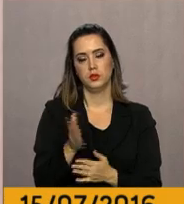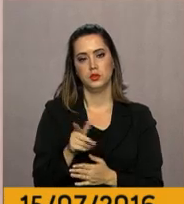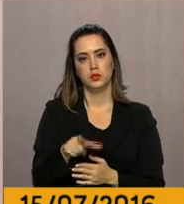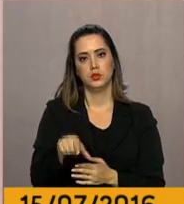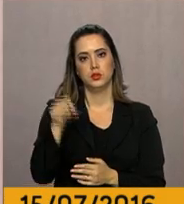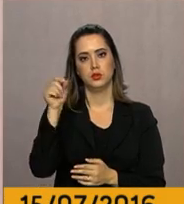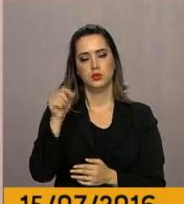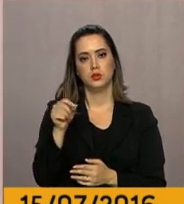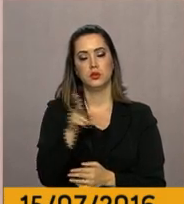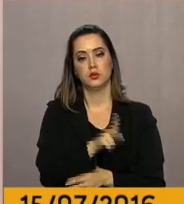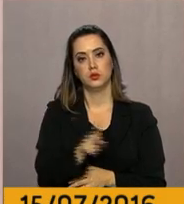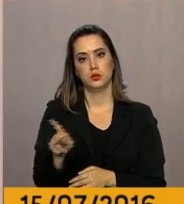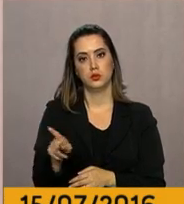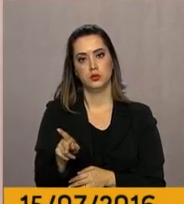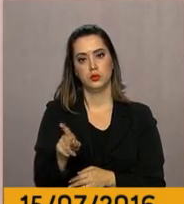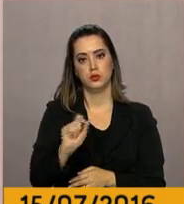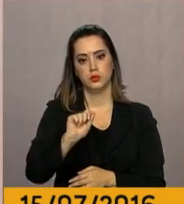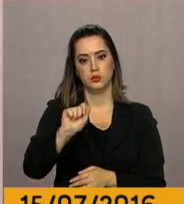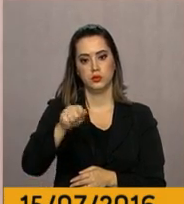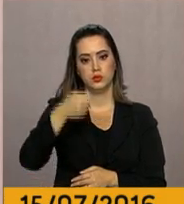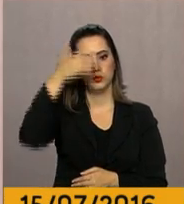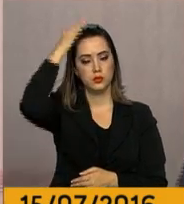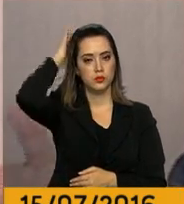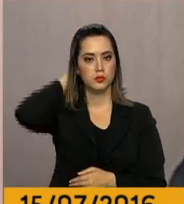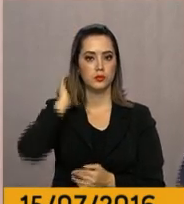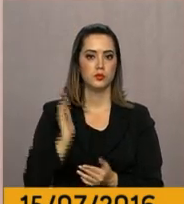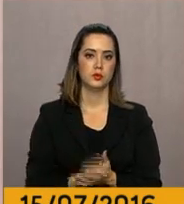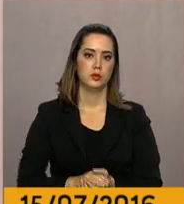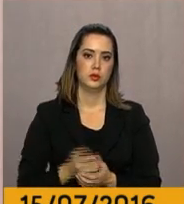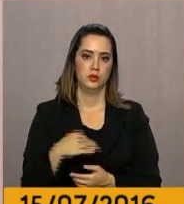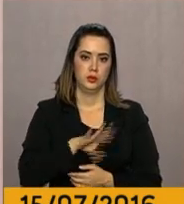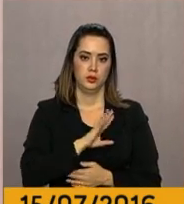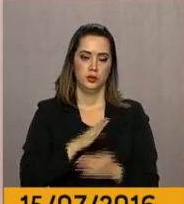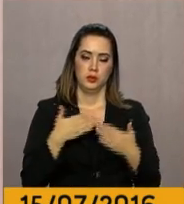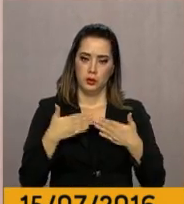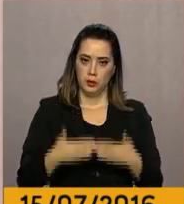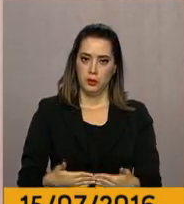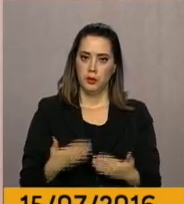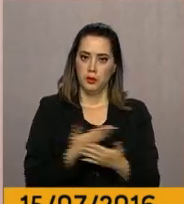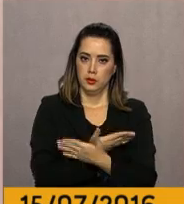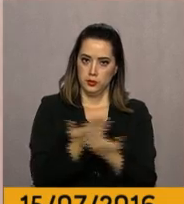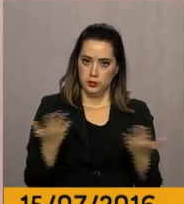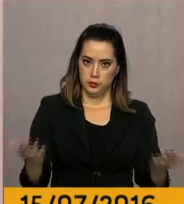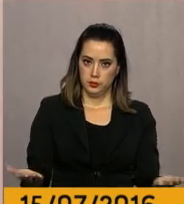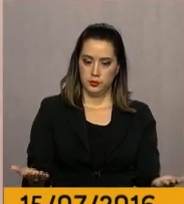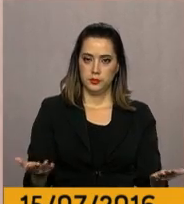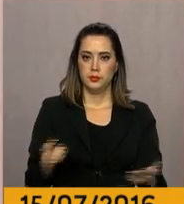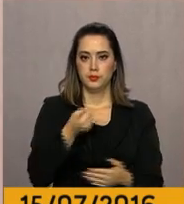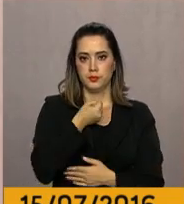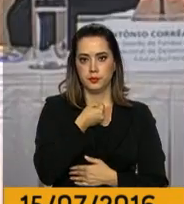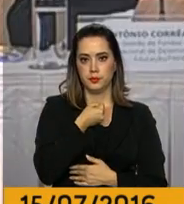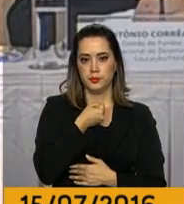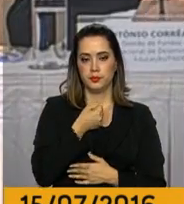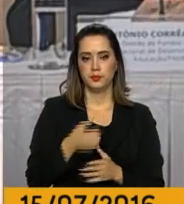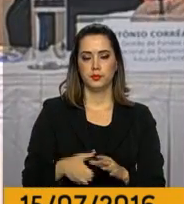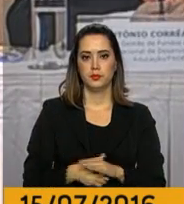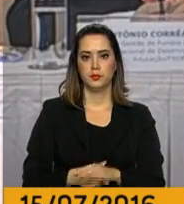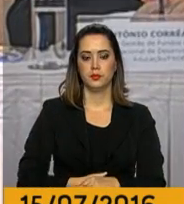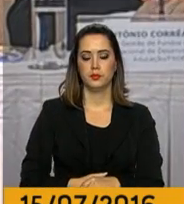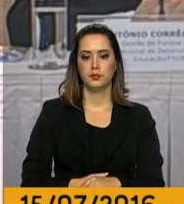decisão do presidente Michel Temer. Então, estou à disposição dos senhores e senhoras para as perguntas. Por